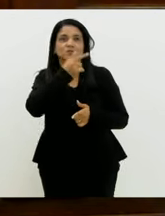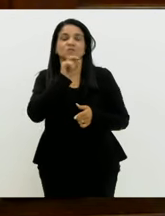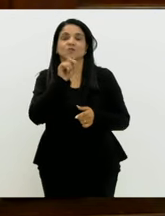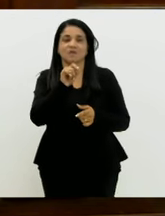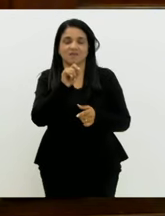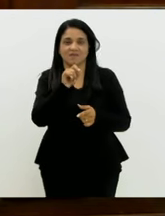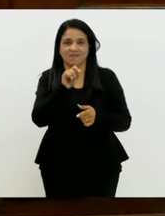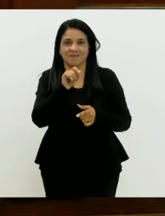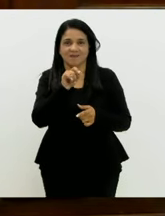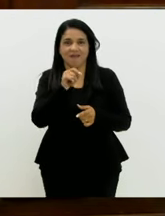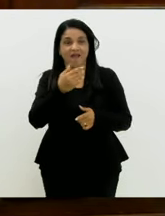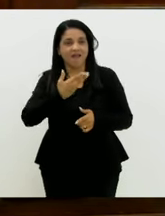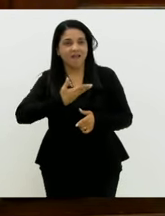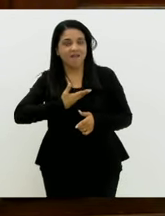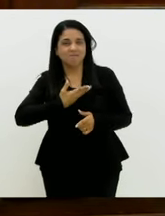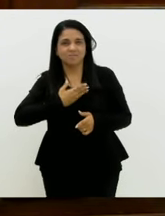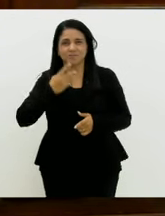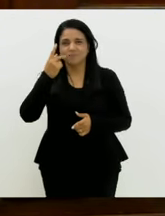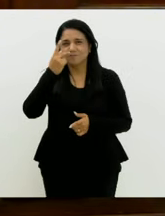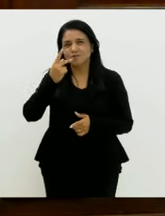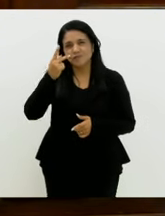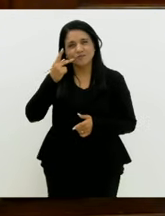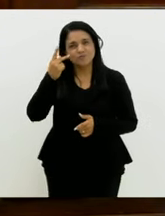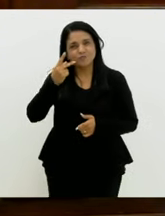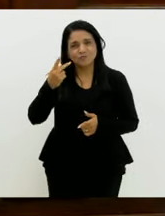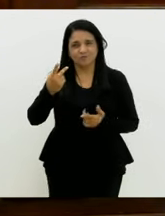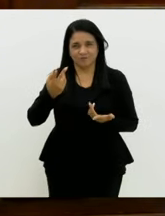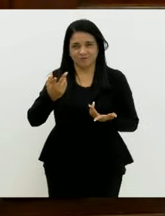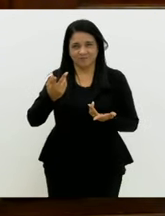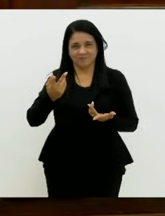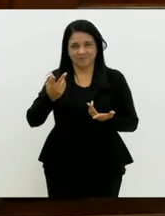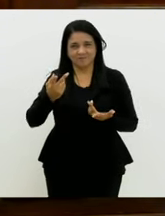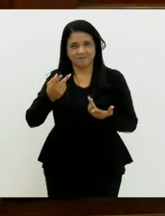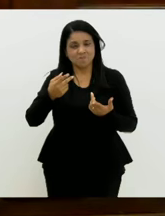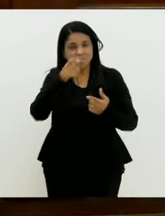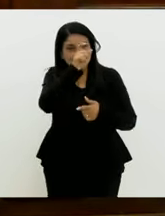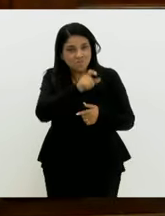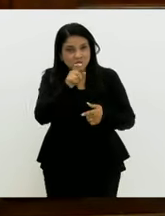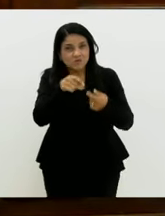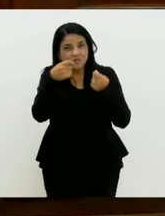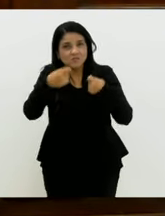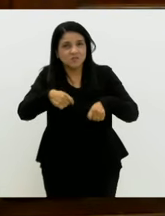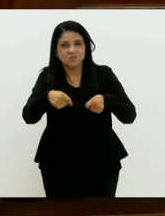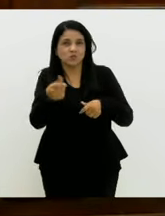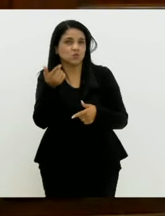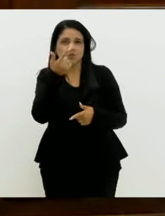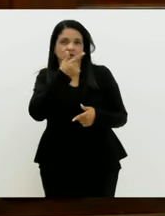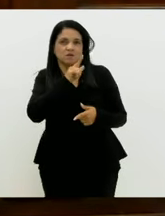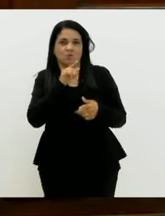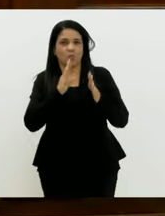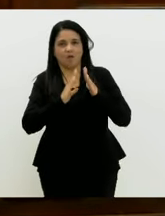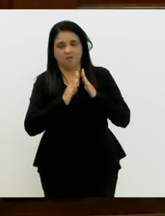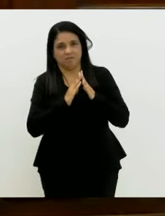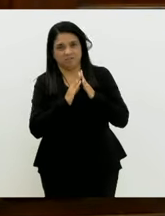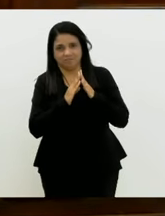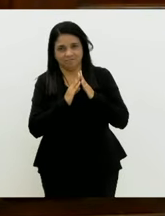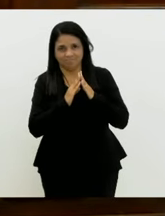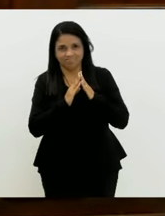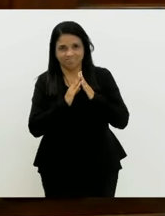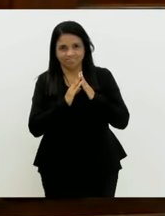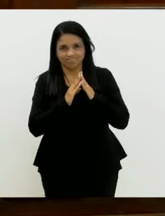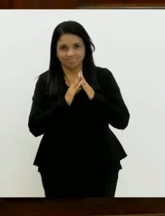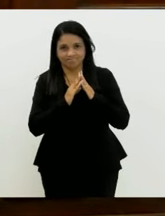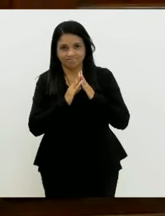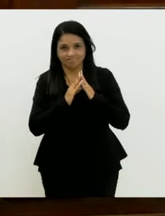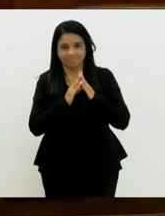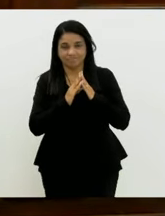presidente, e que pessoas que realmente precisam não ganharam, senhor presidente. Mas uma coisa